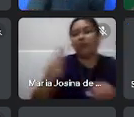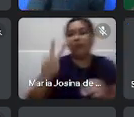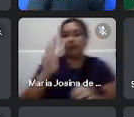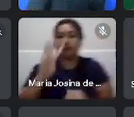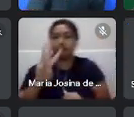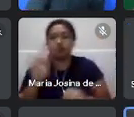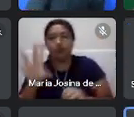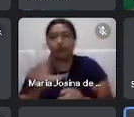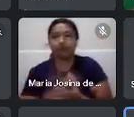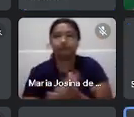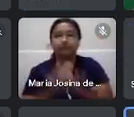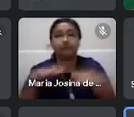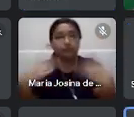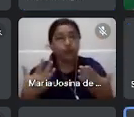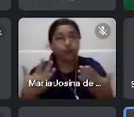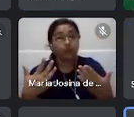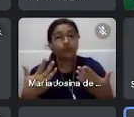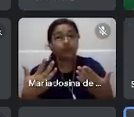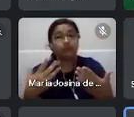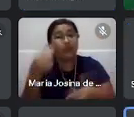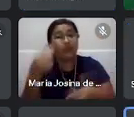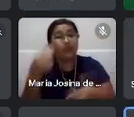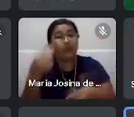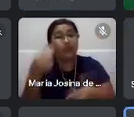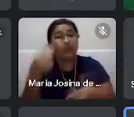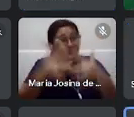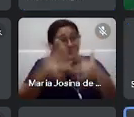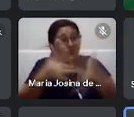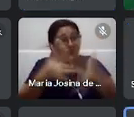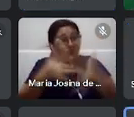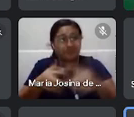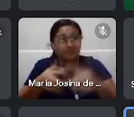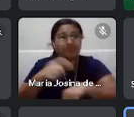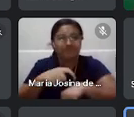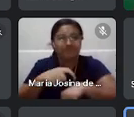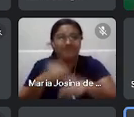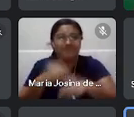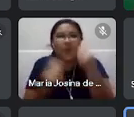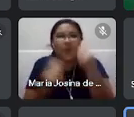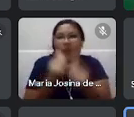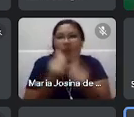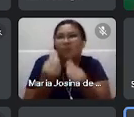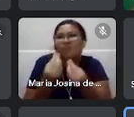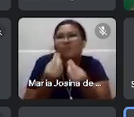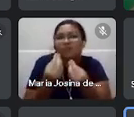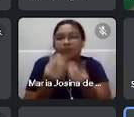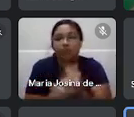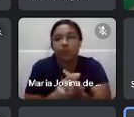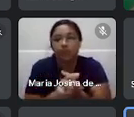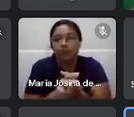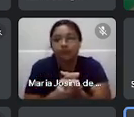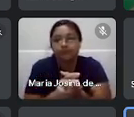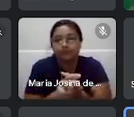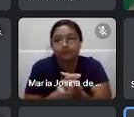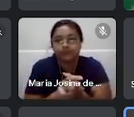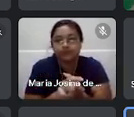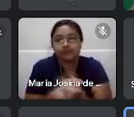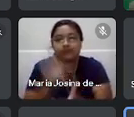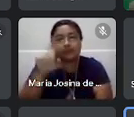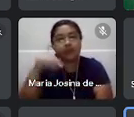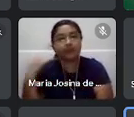Pois é, mas isso complica muito a situação e, e é importante